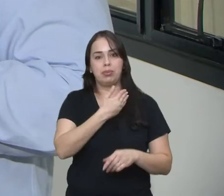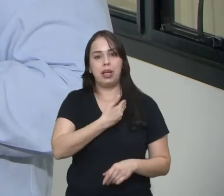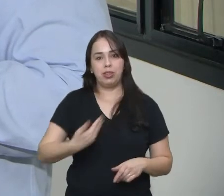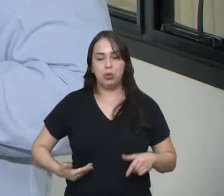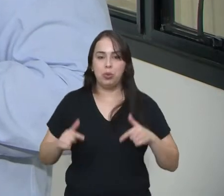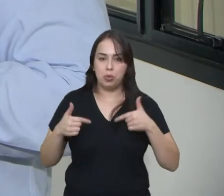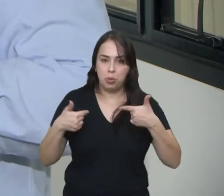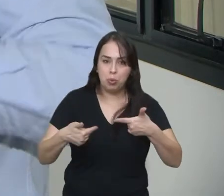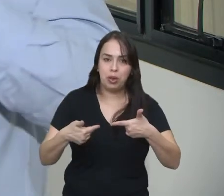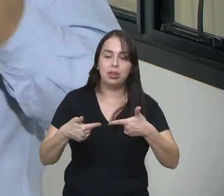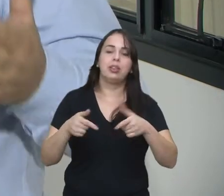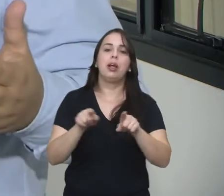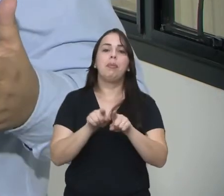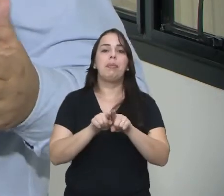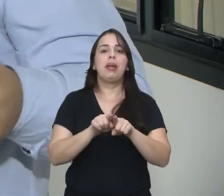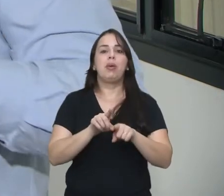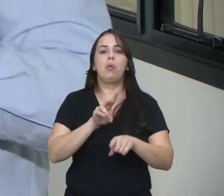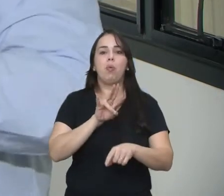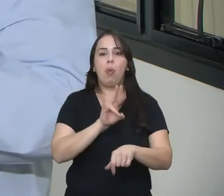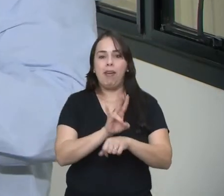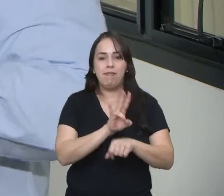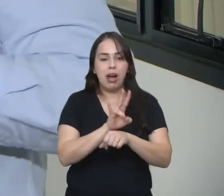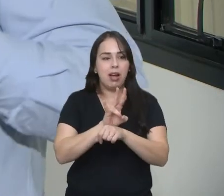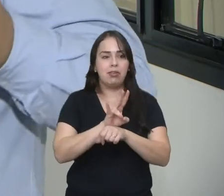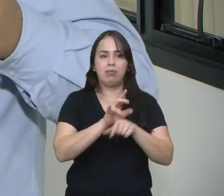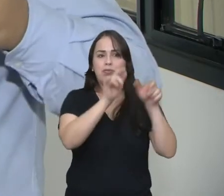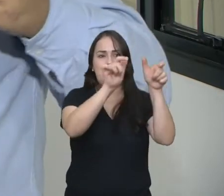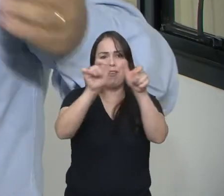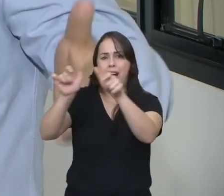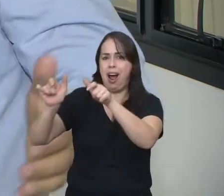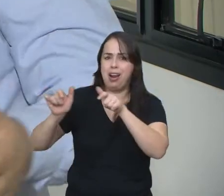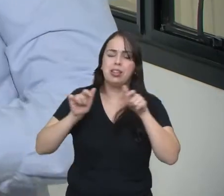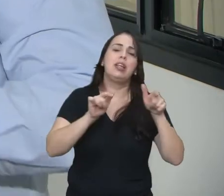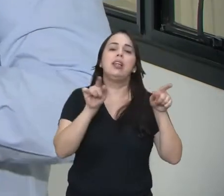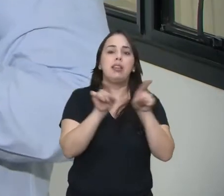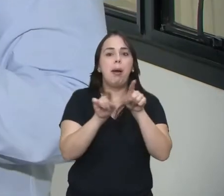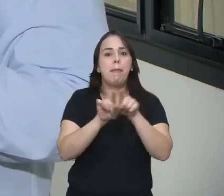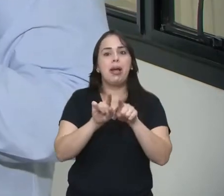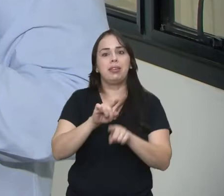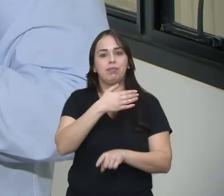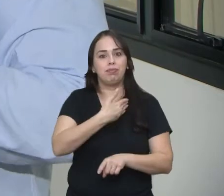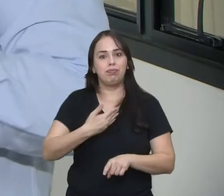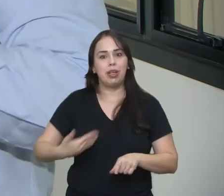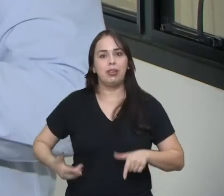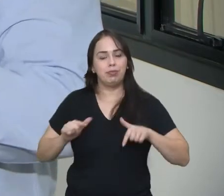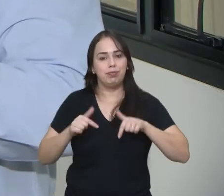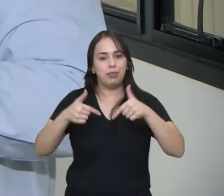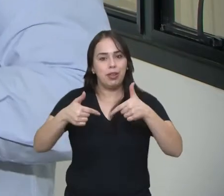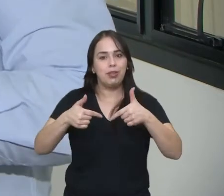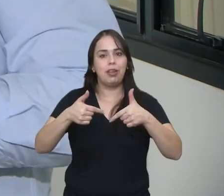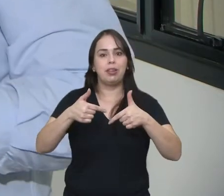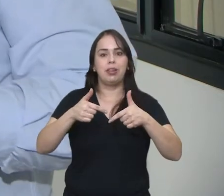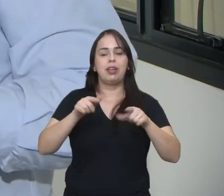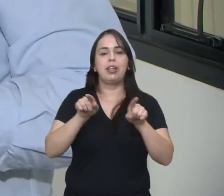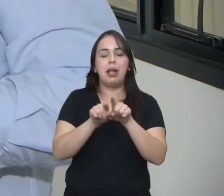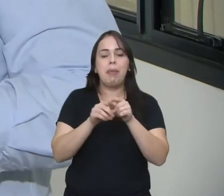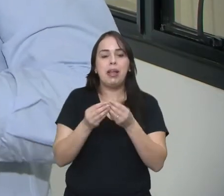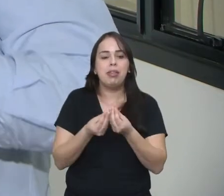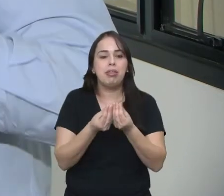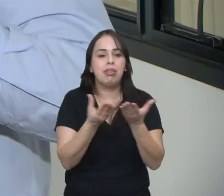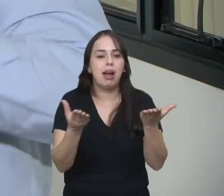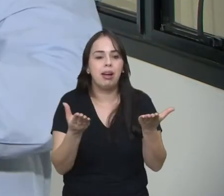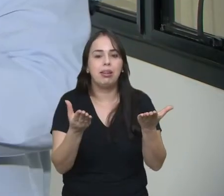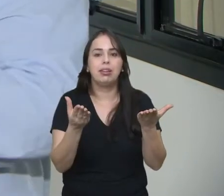gente tem políticas públicas, né, como eu disse antes, dos nossos pontos de Wi-Fi por toda a cidade, e também essas políticas que